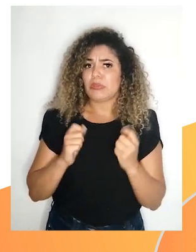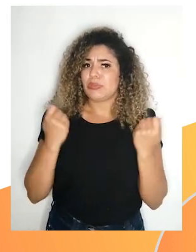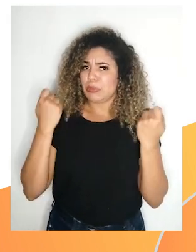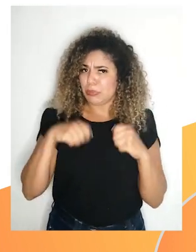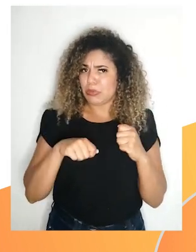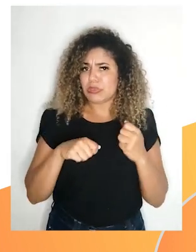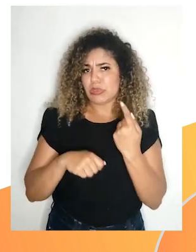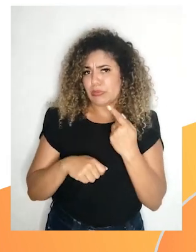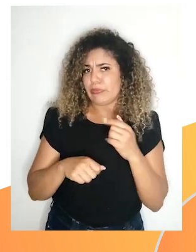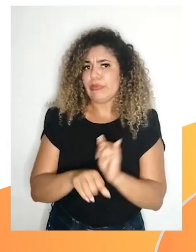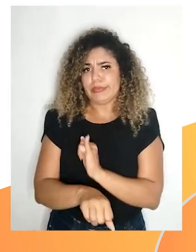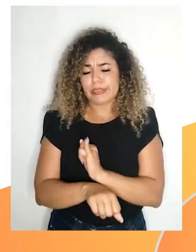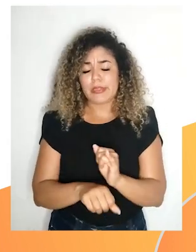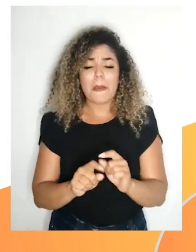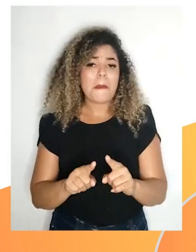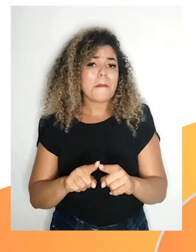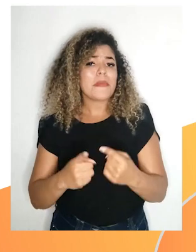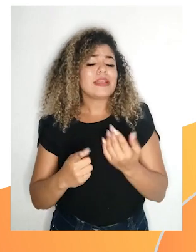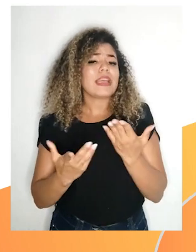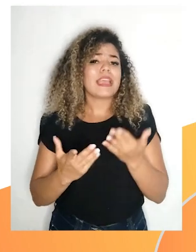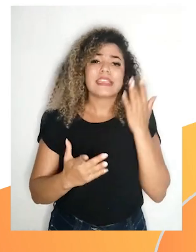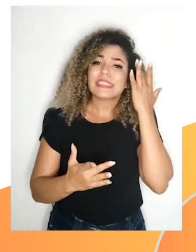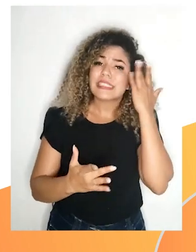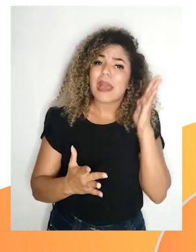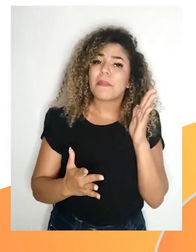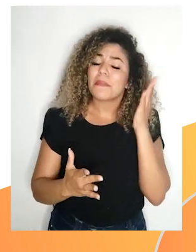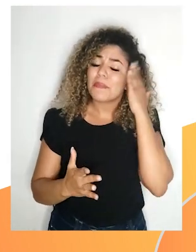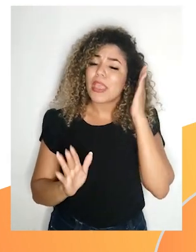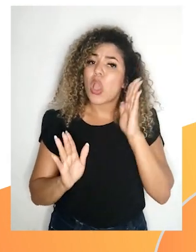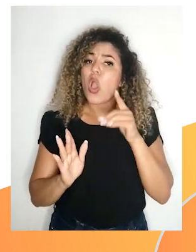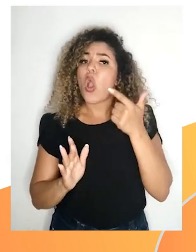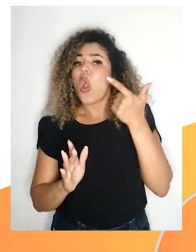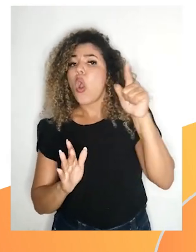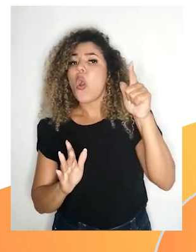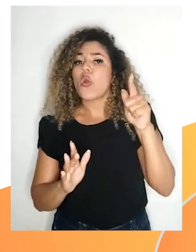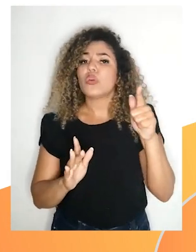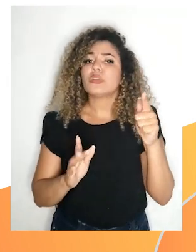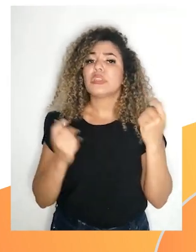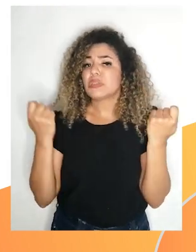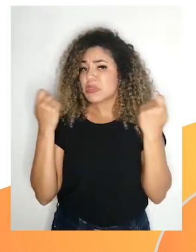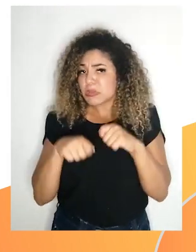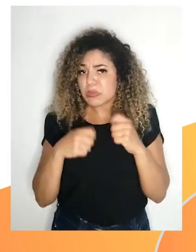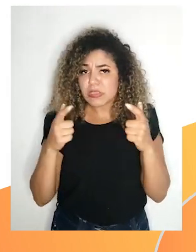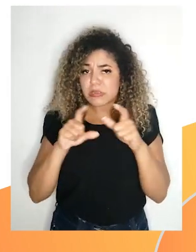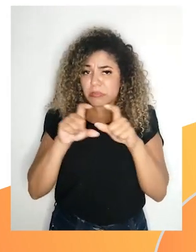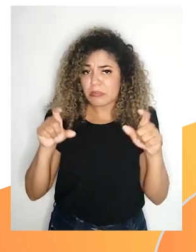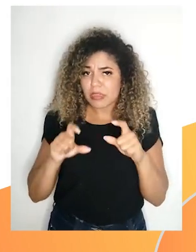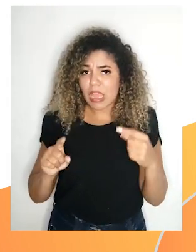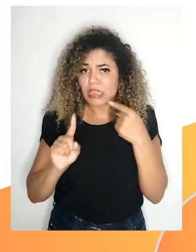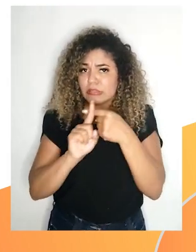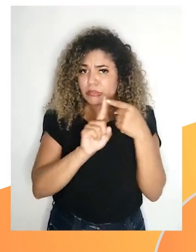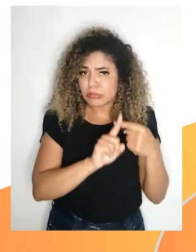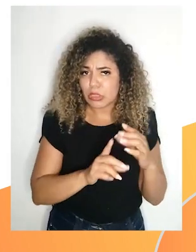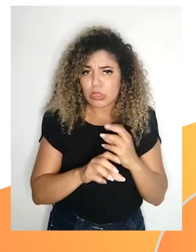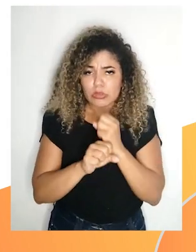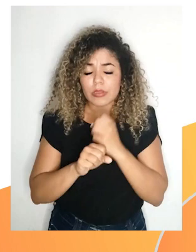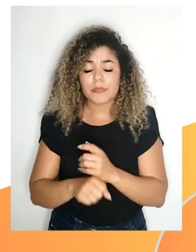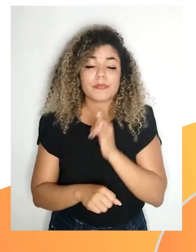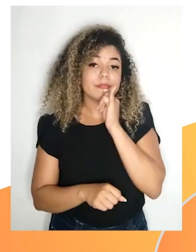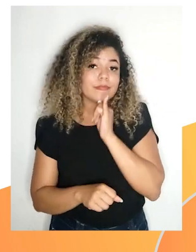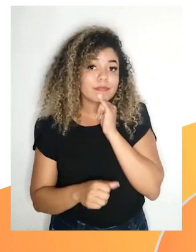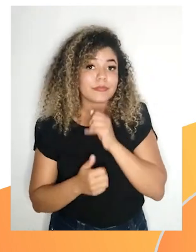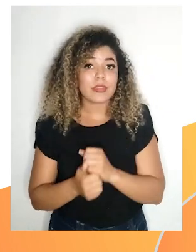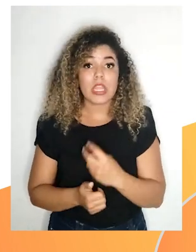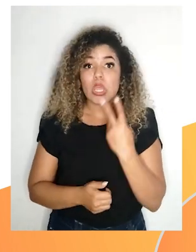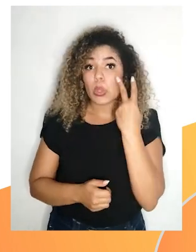valores que ela pescou, mas aí, como ele quer saber quais, né, a gente pode ter outras configurações. Olha só, se a gente